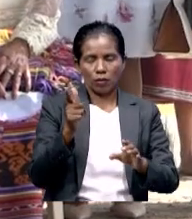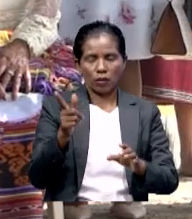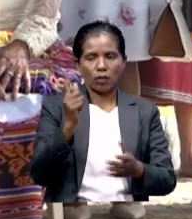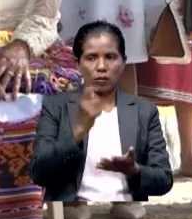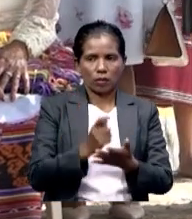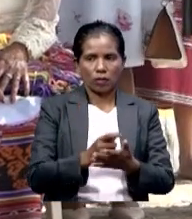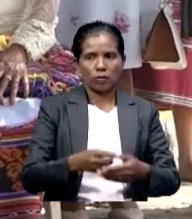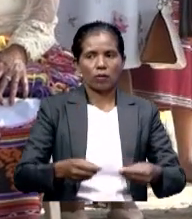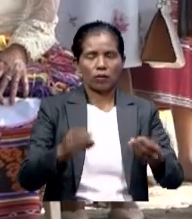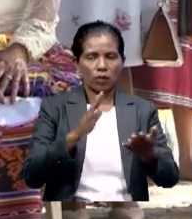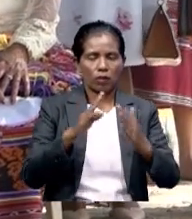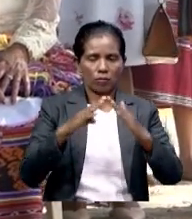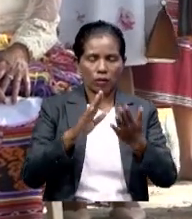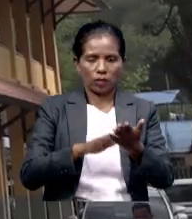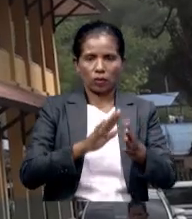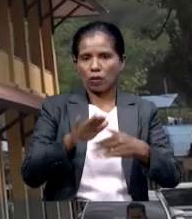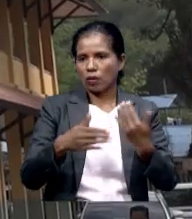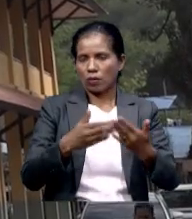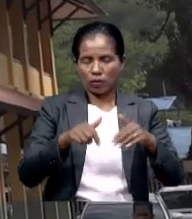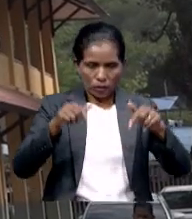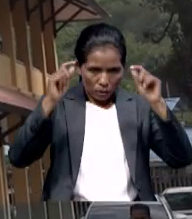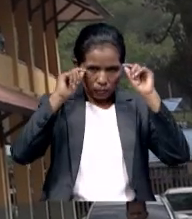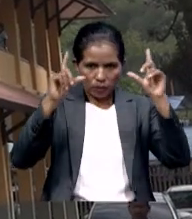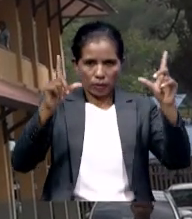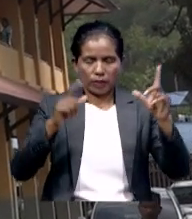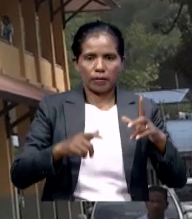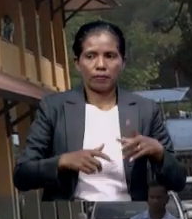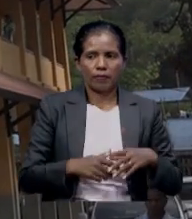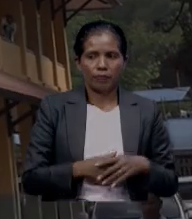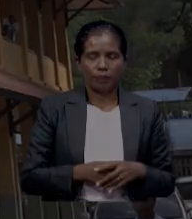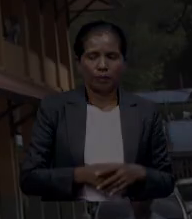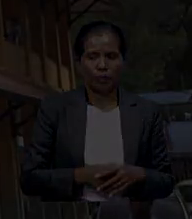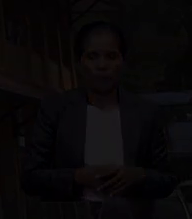escola Houtu e a Timor-Leste. Teresina Lelan, Dilma Sujeti, GMN.